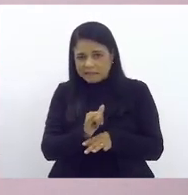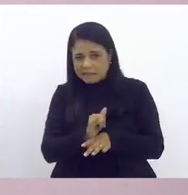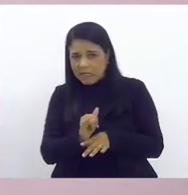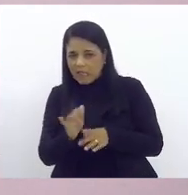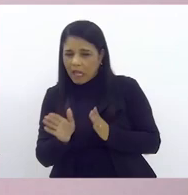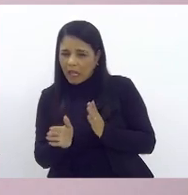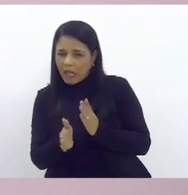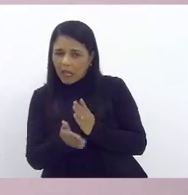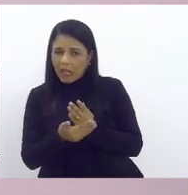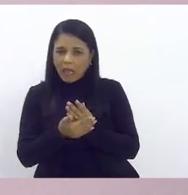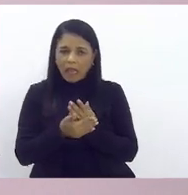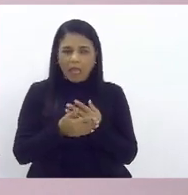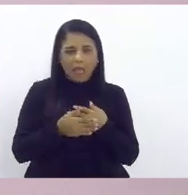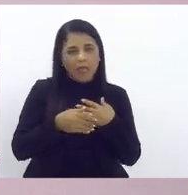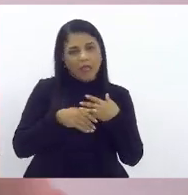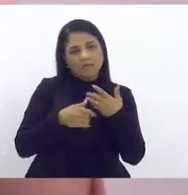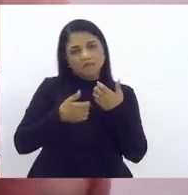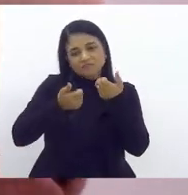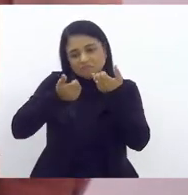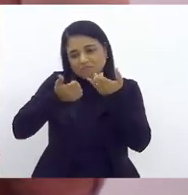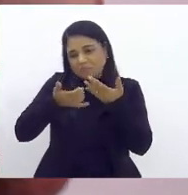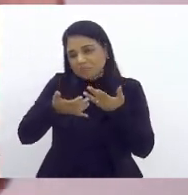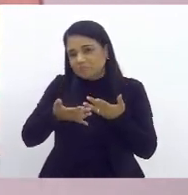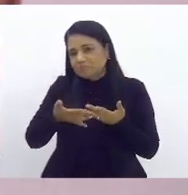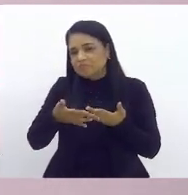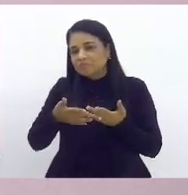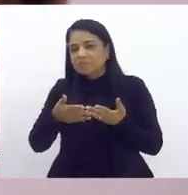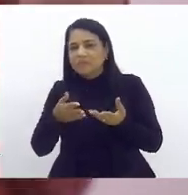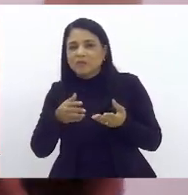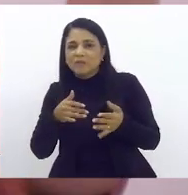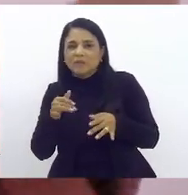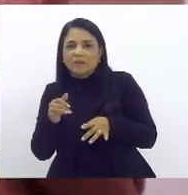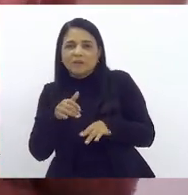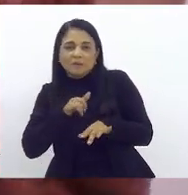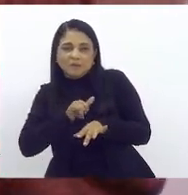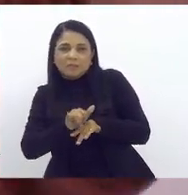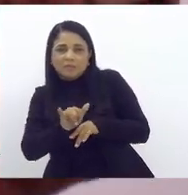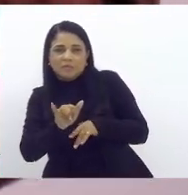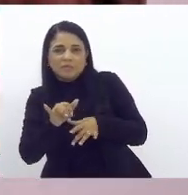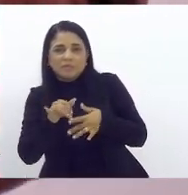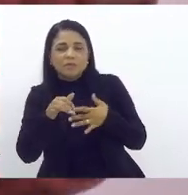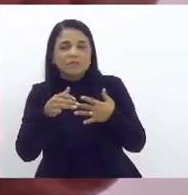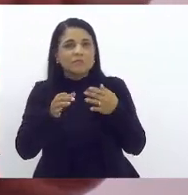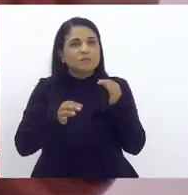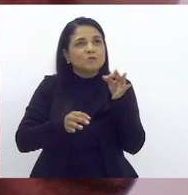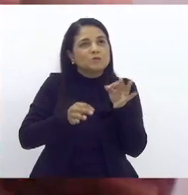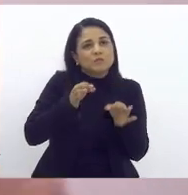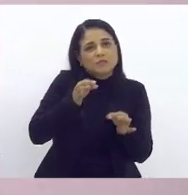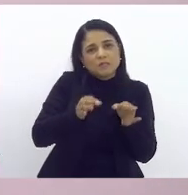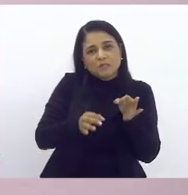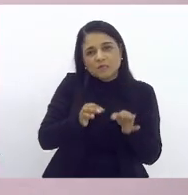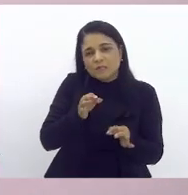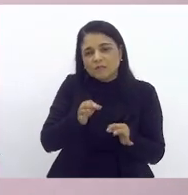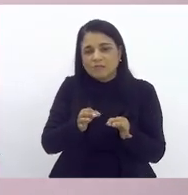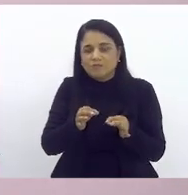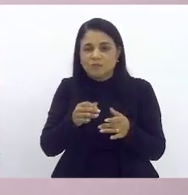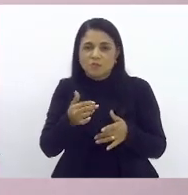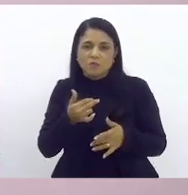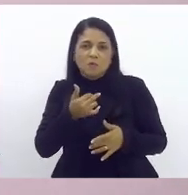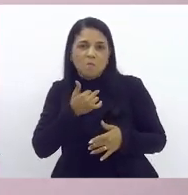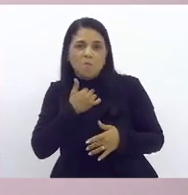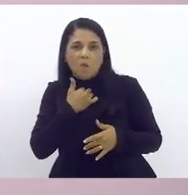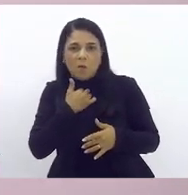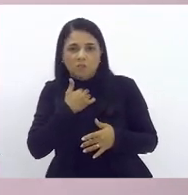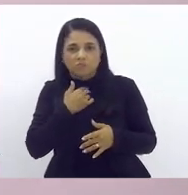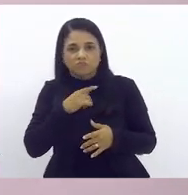uma considerações, tentando fazer um malabarismo jurídico de que não pode. Isso se